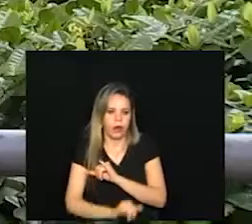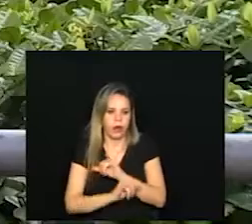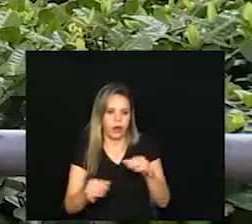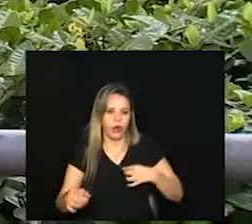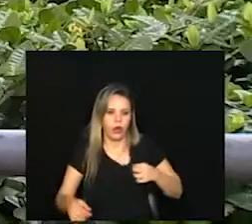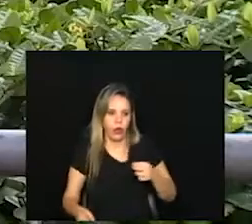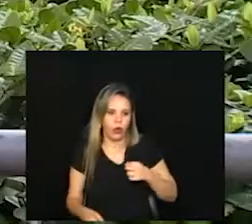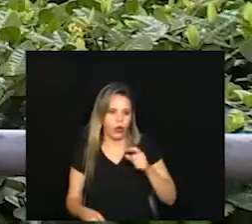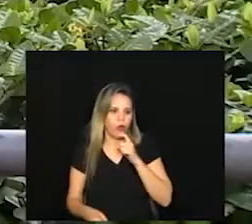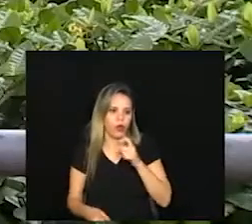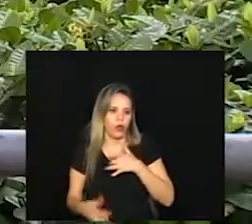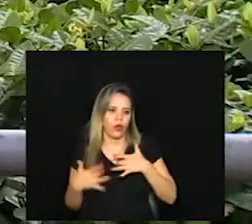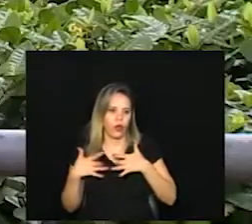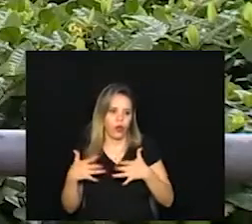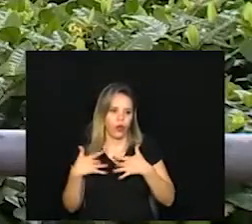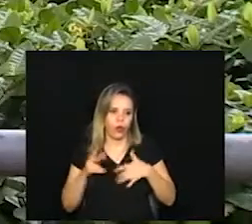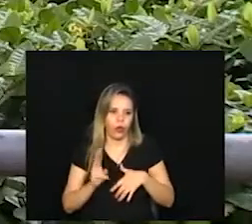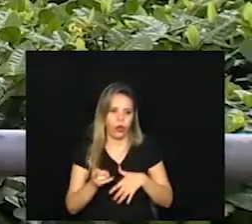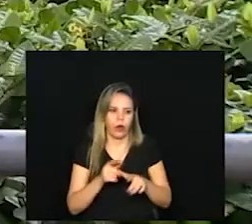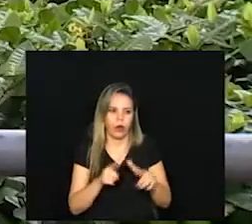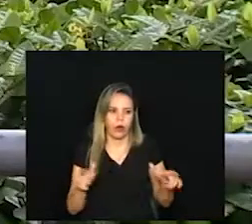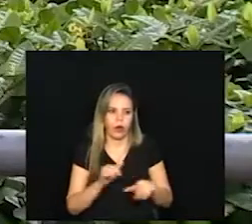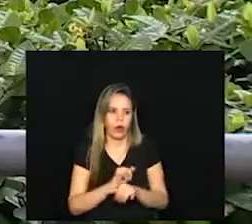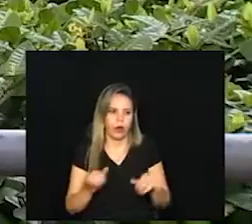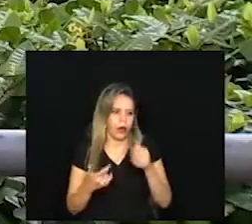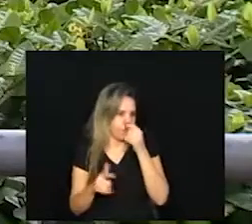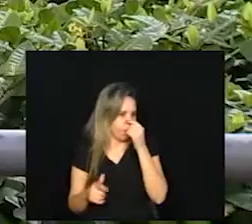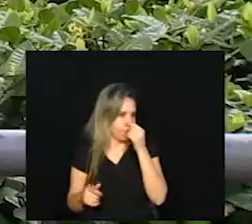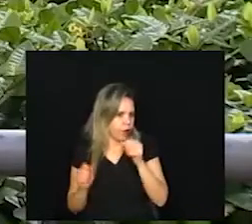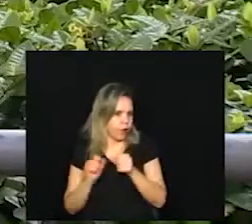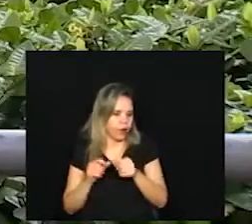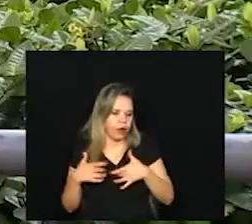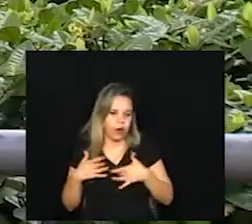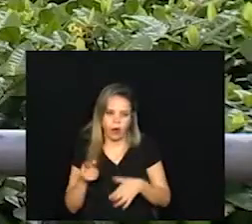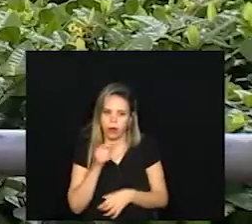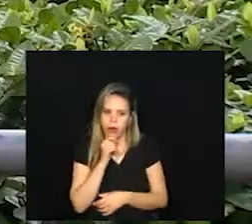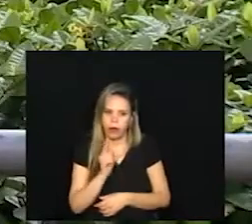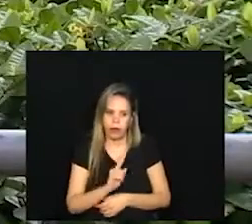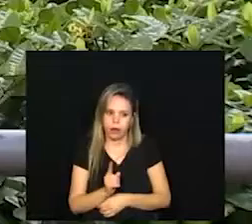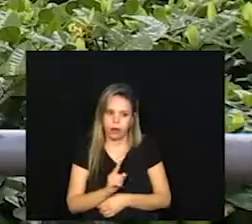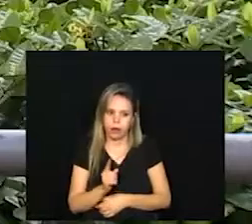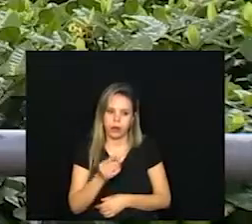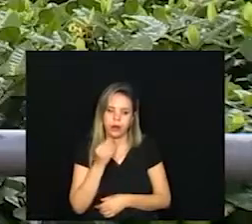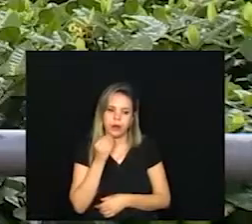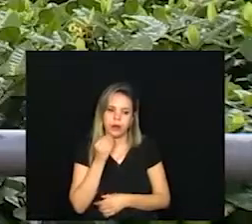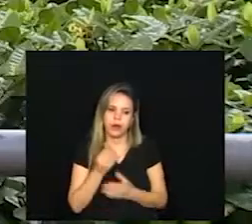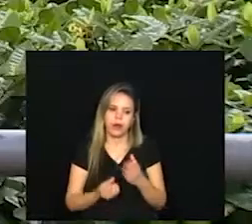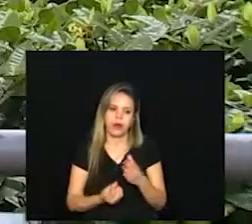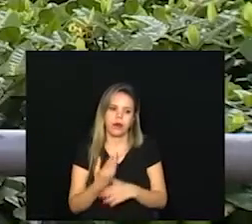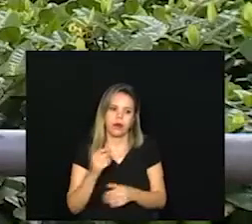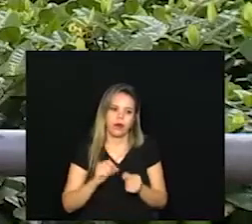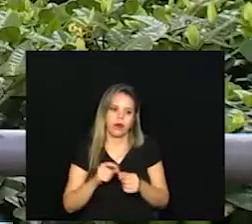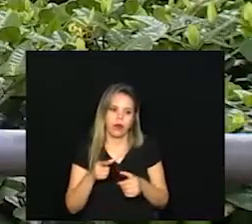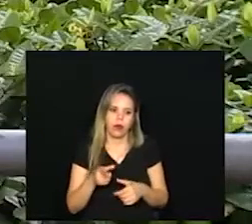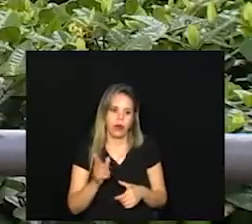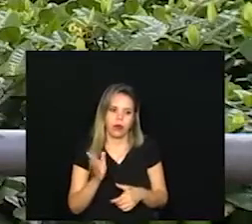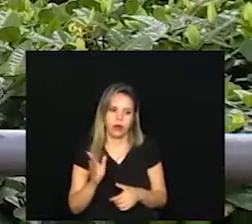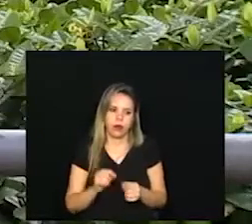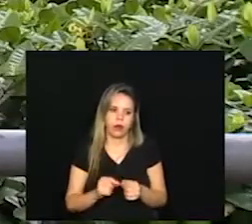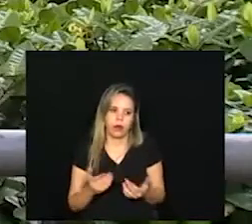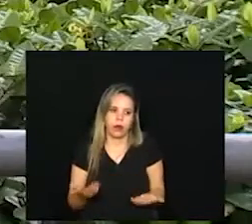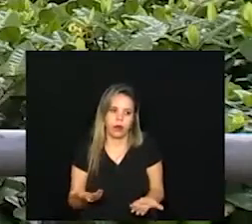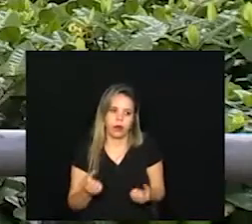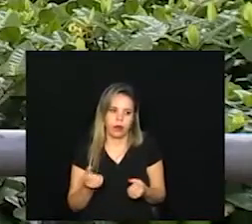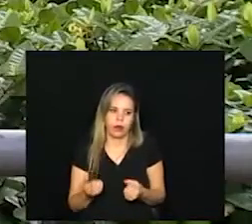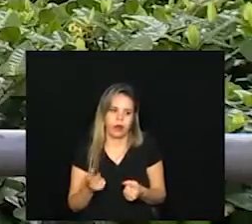agasalho continua, nós estamos prorrogando a campanha, então quem não fez doação ainda, essa é a oportunidade de fazer, e você que já fez,